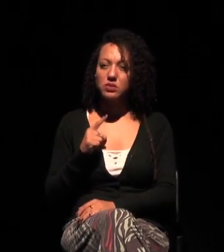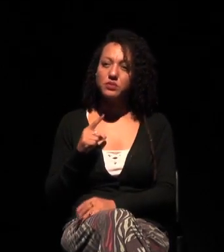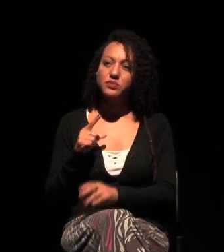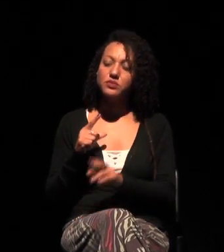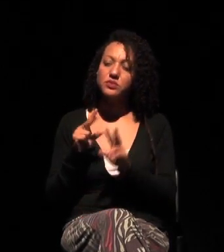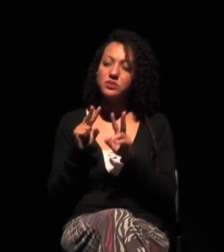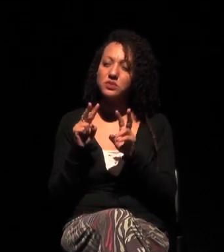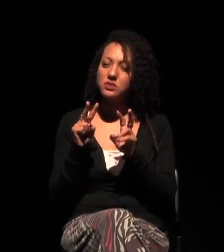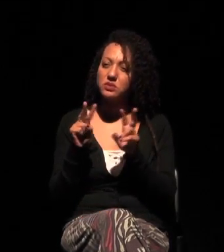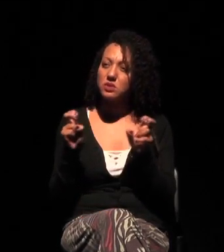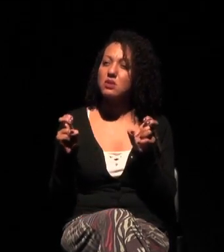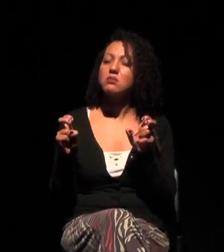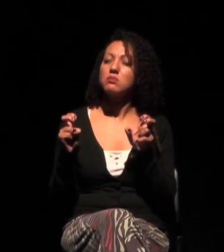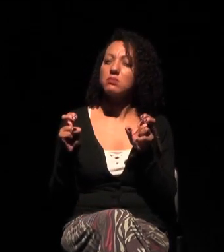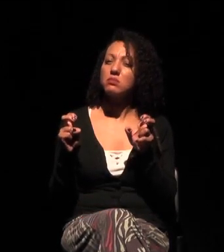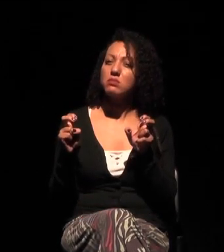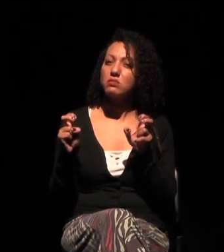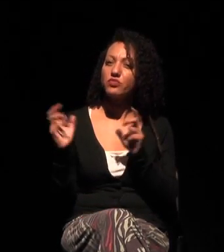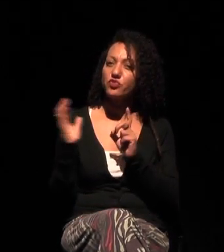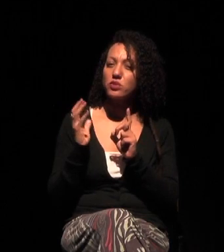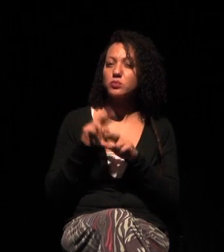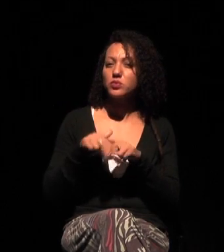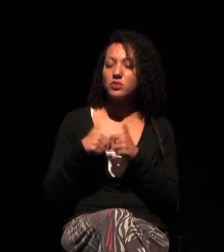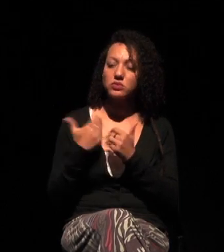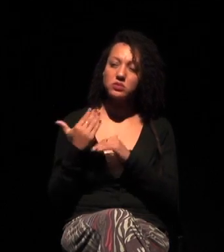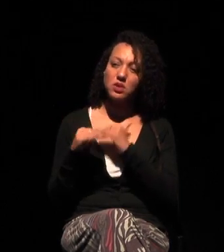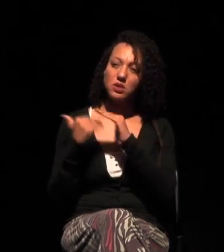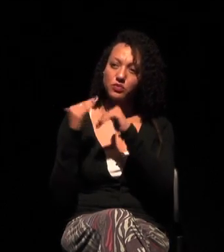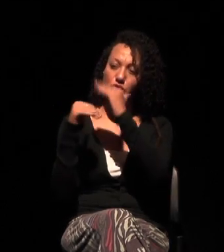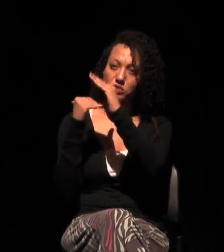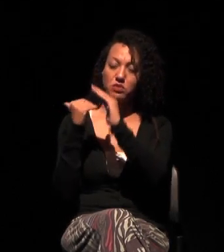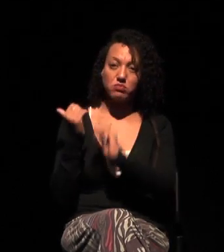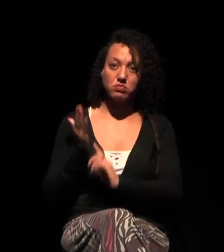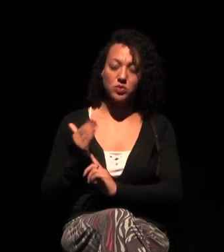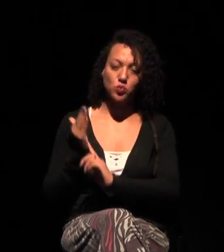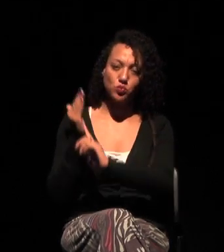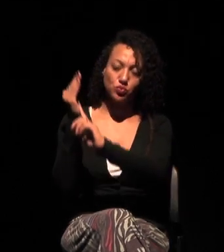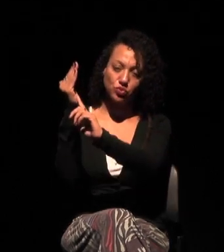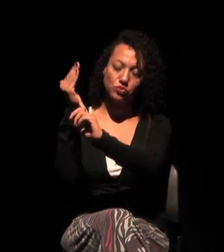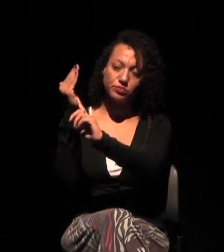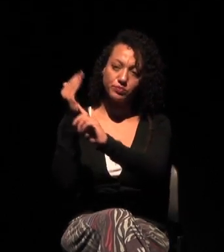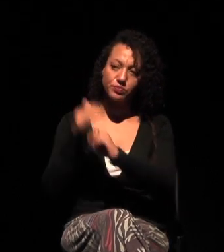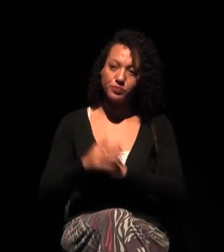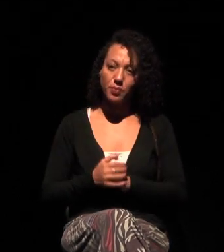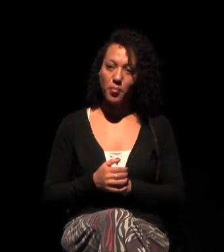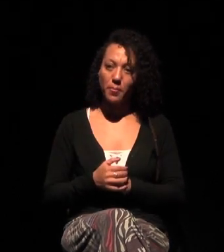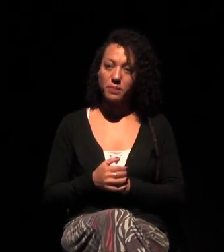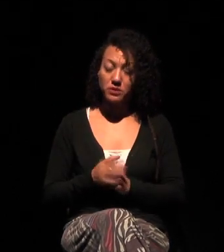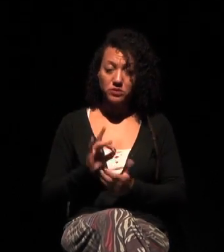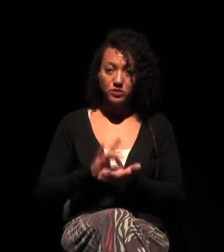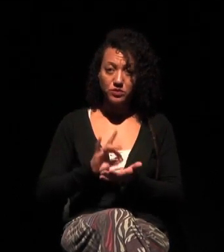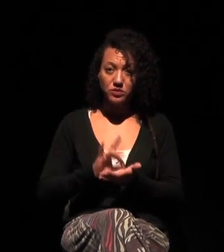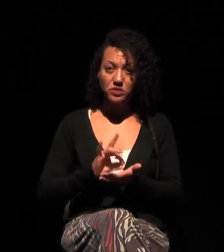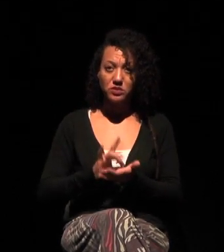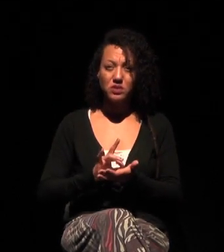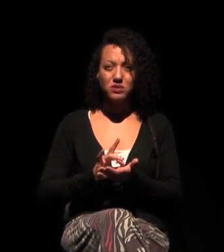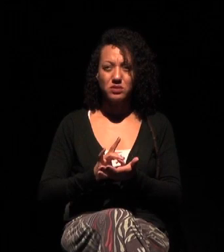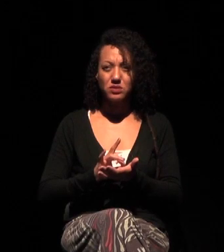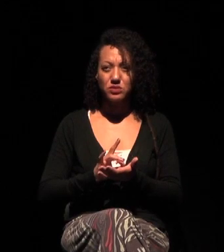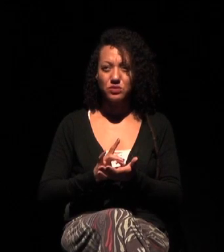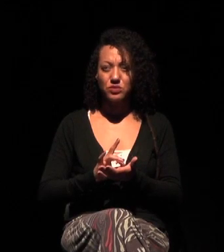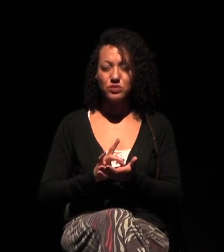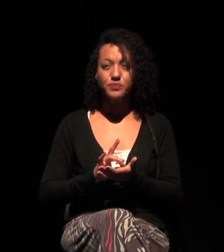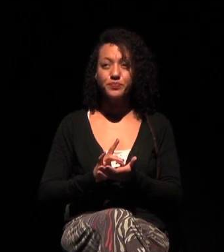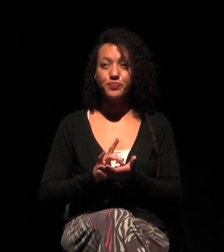enorme revolução é é a tecnológica nomeadamente o facto nos distraiu muito do que